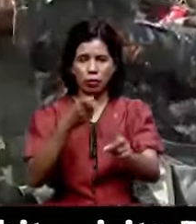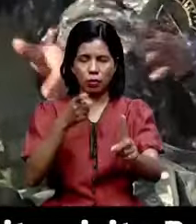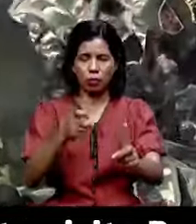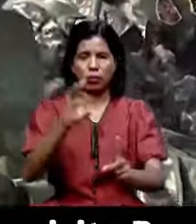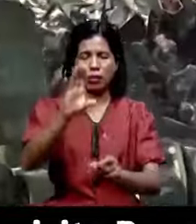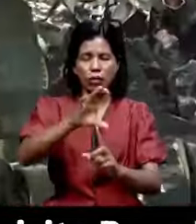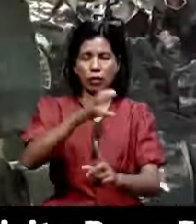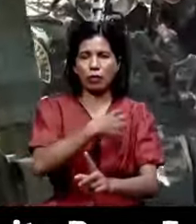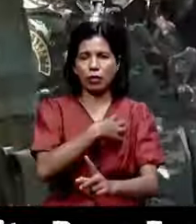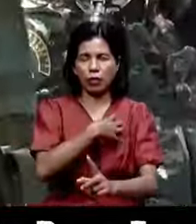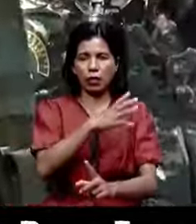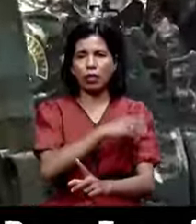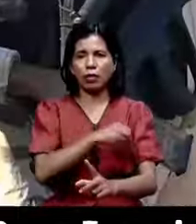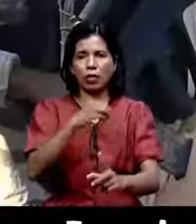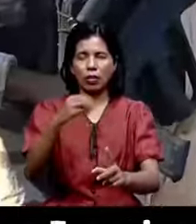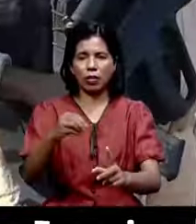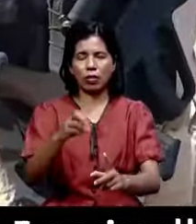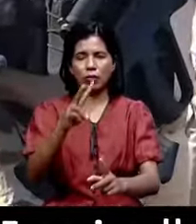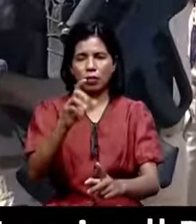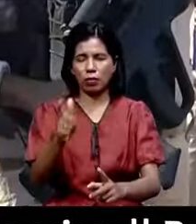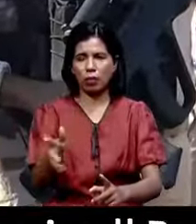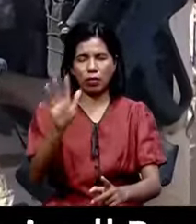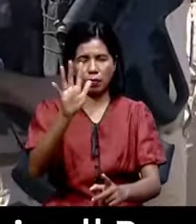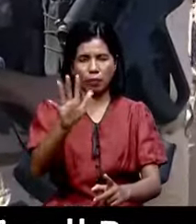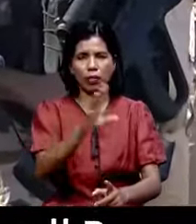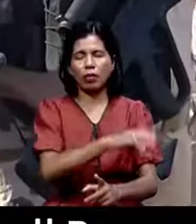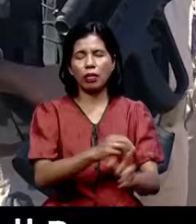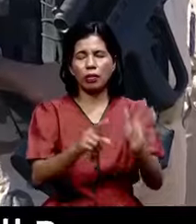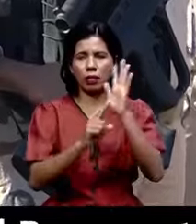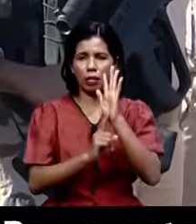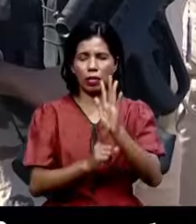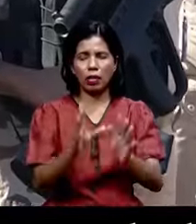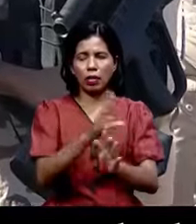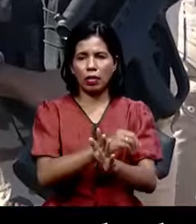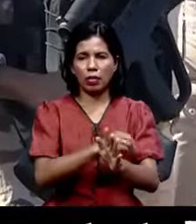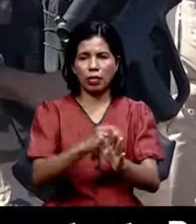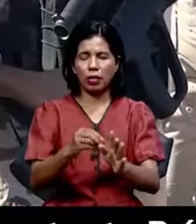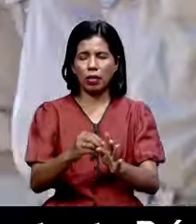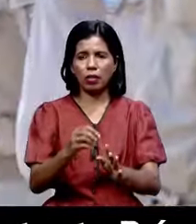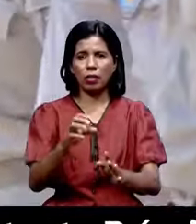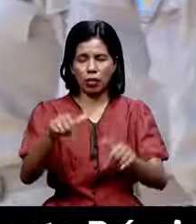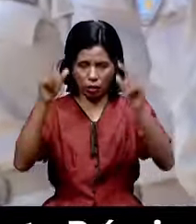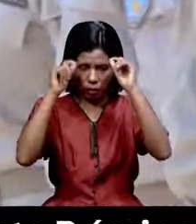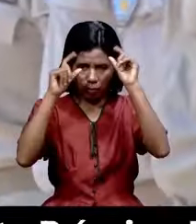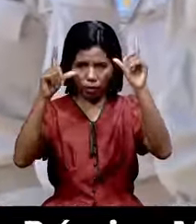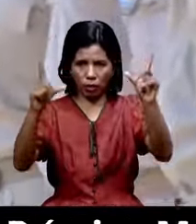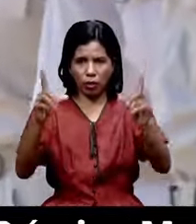Governo número Ronesen Rua Bararihun Rua Ronesen Hat, onde assegura durante visita Papa Francisco e Timor-Leste e a